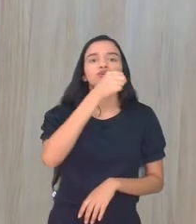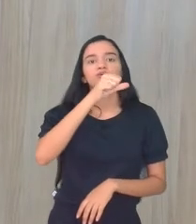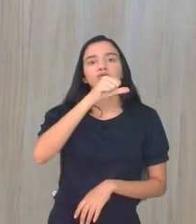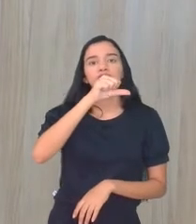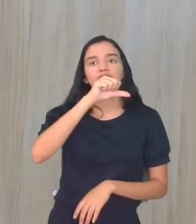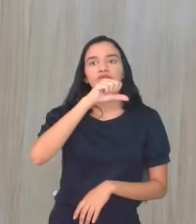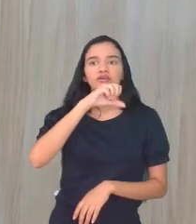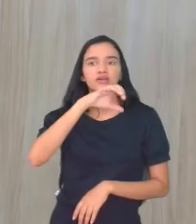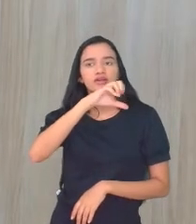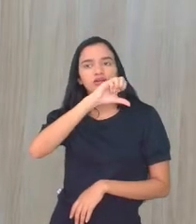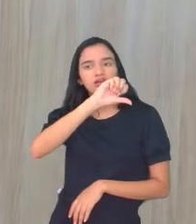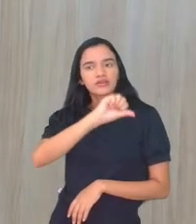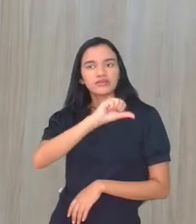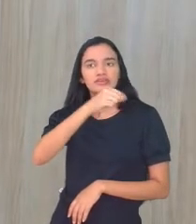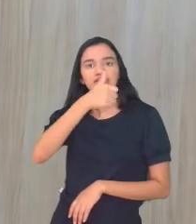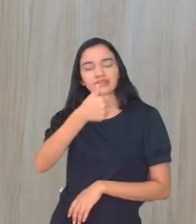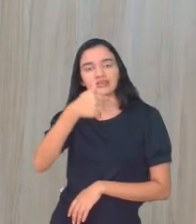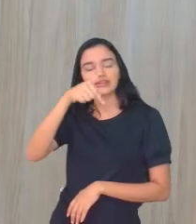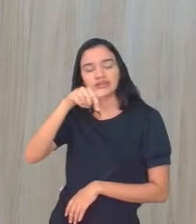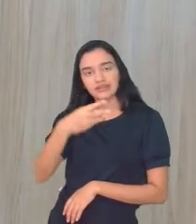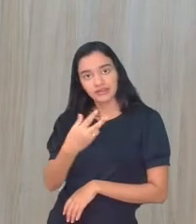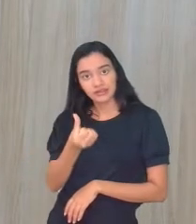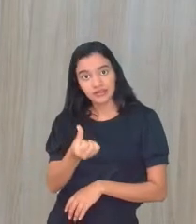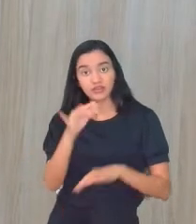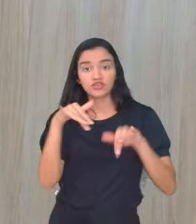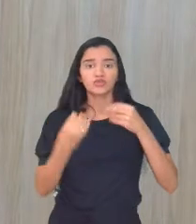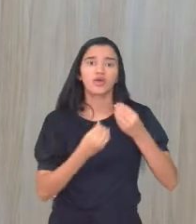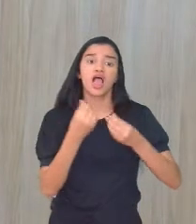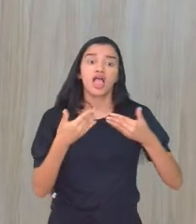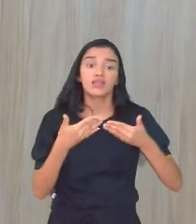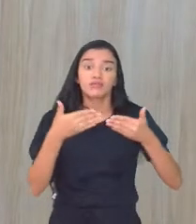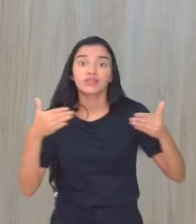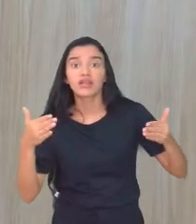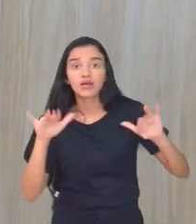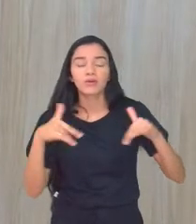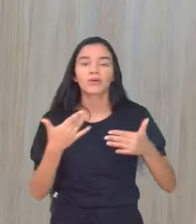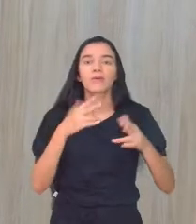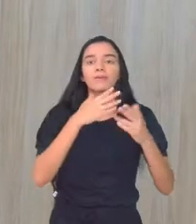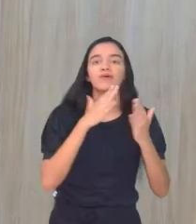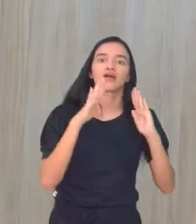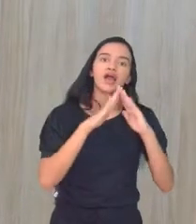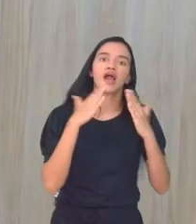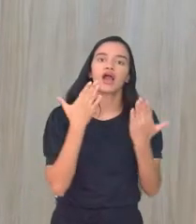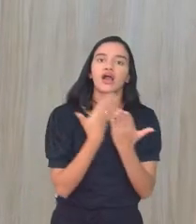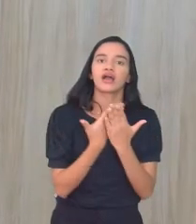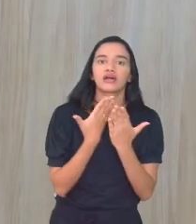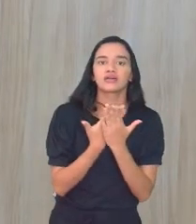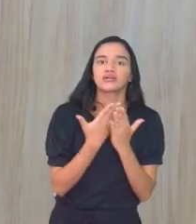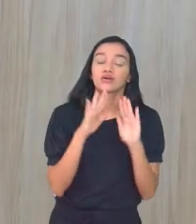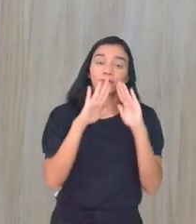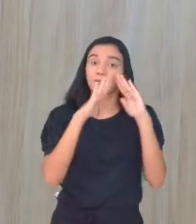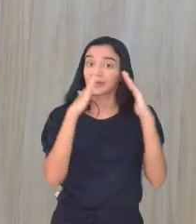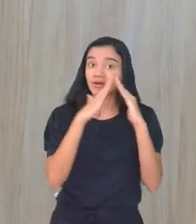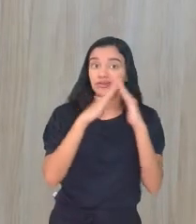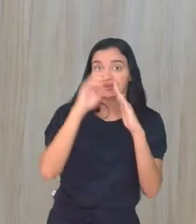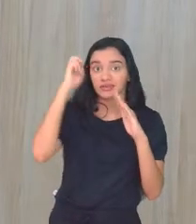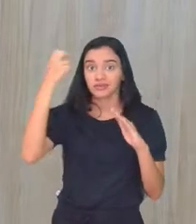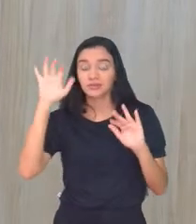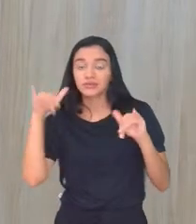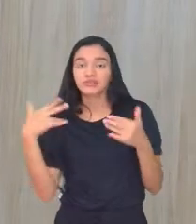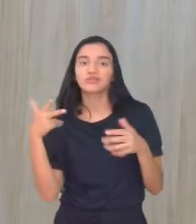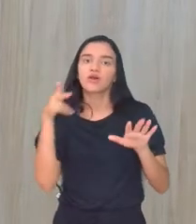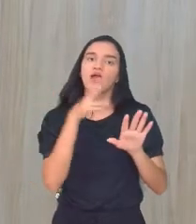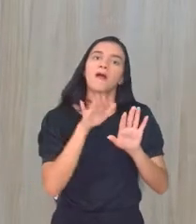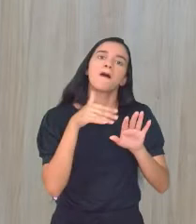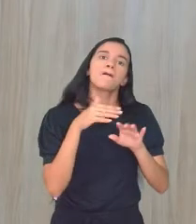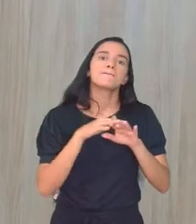1976, ela é reinaugurada como Casa da Cultura. E a gente vai assistir mais um vídeo, né, que foi produzido aqui pela equipe de cinema do CETEC,